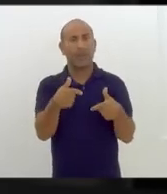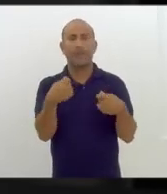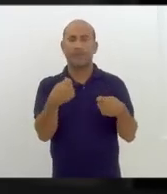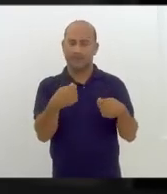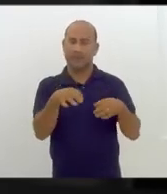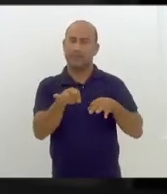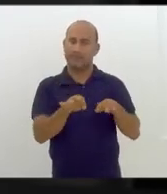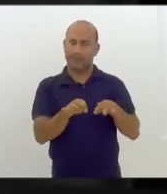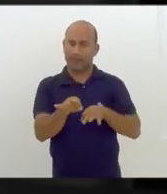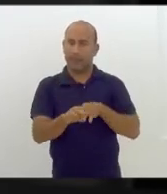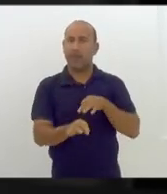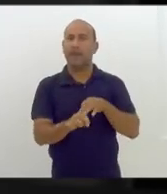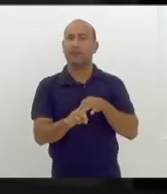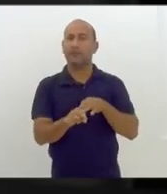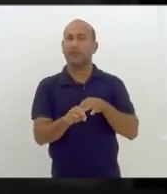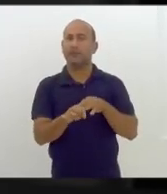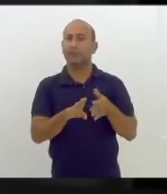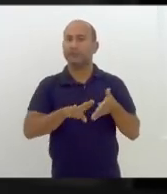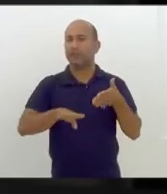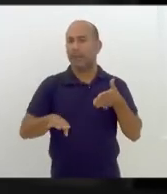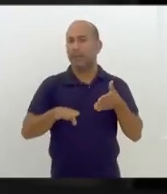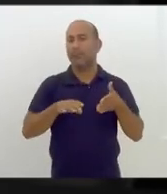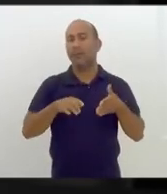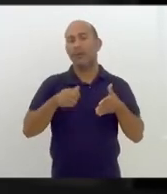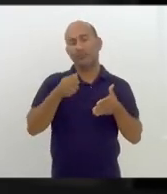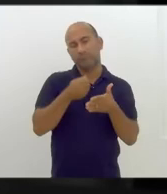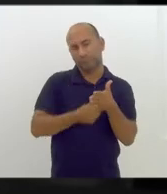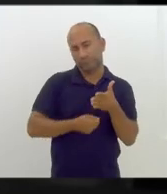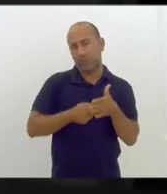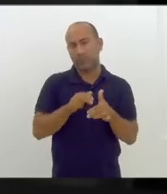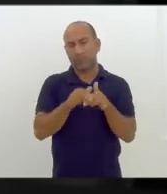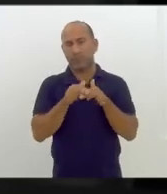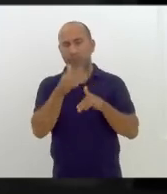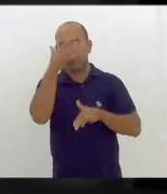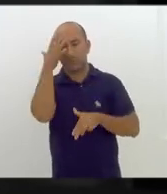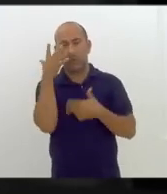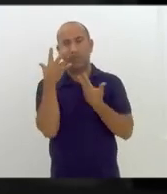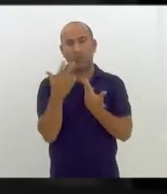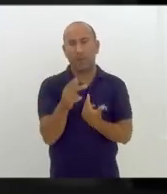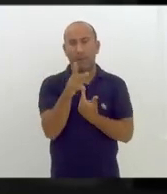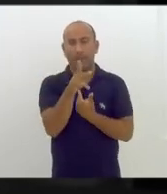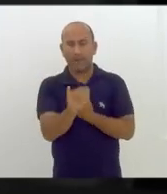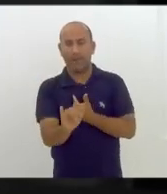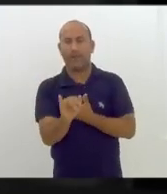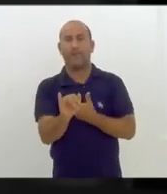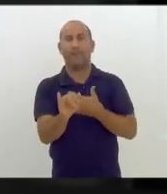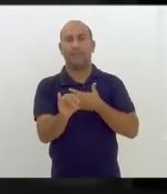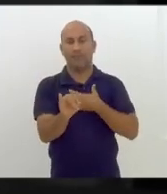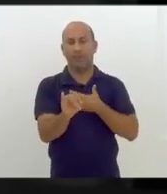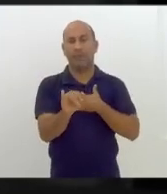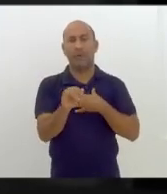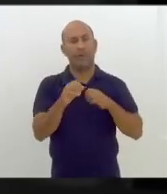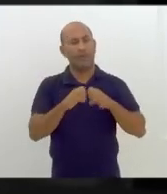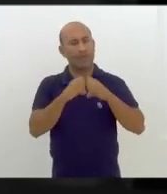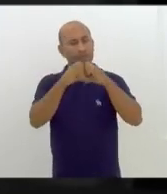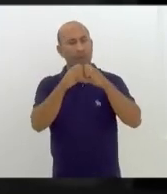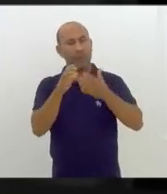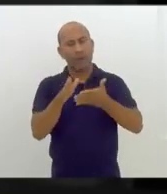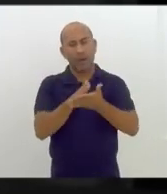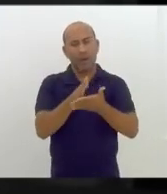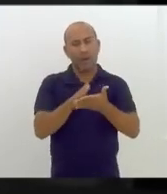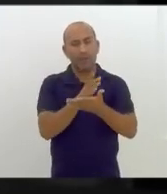desconstruída, desnaturalizada, combatida, por pessoas como meu pai, combatida com paixão através de livros,